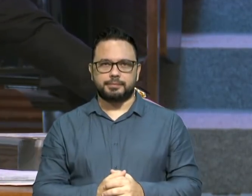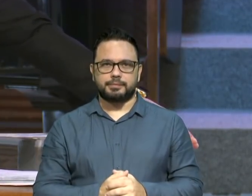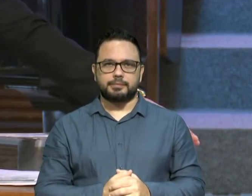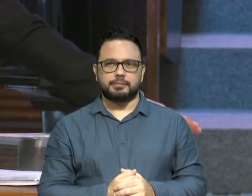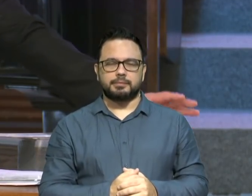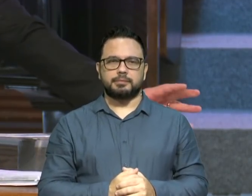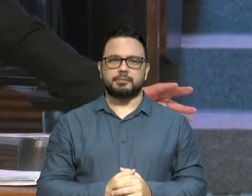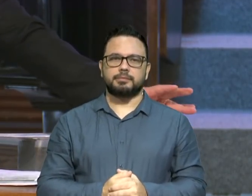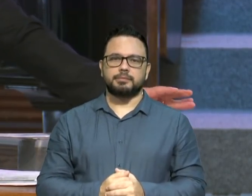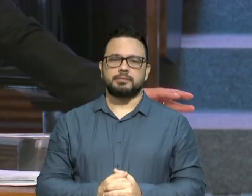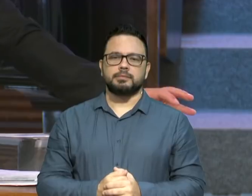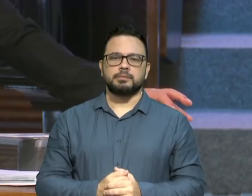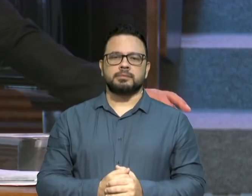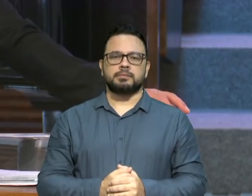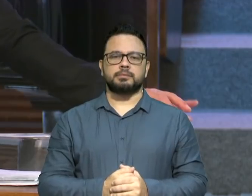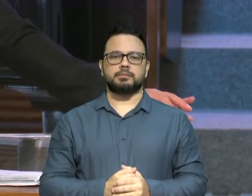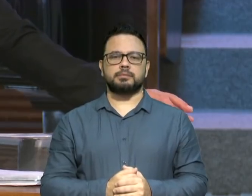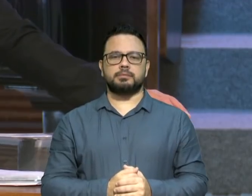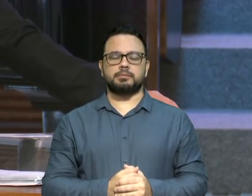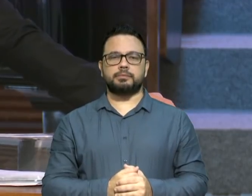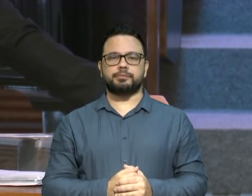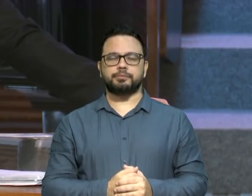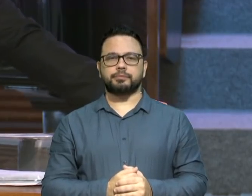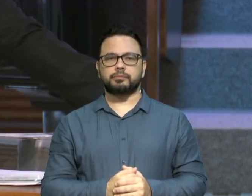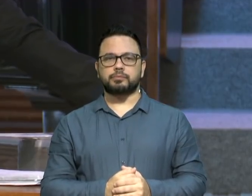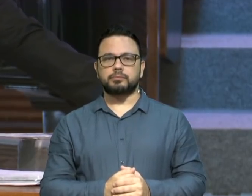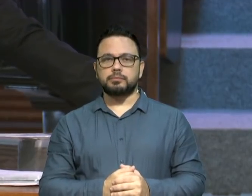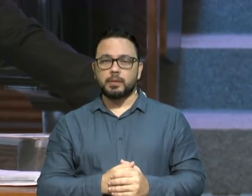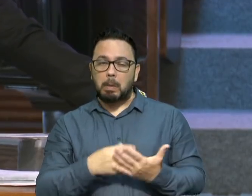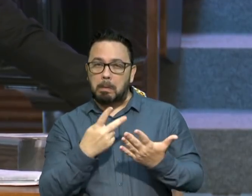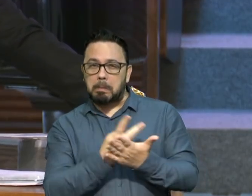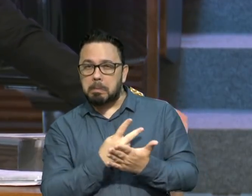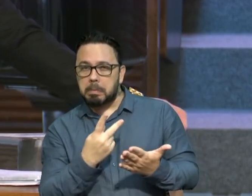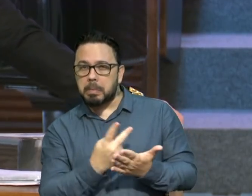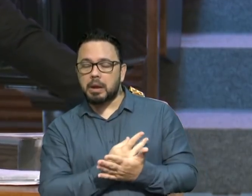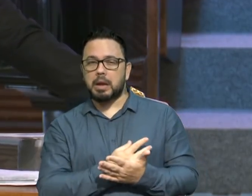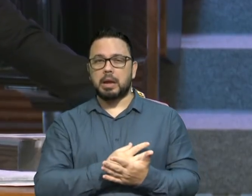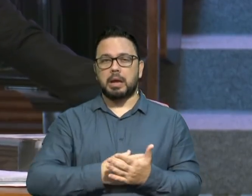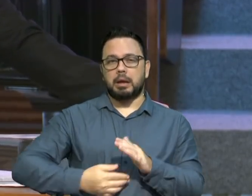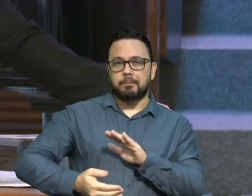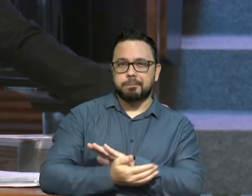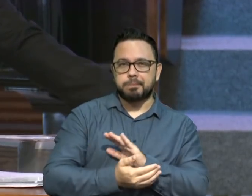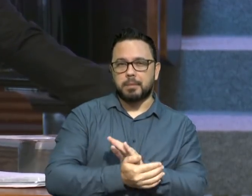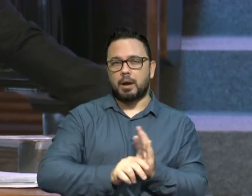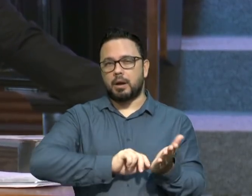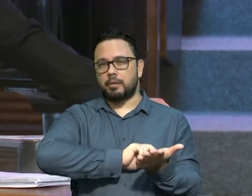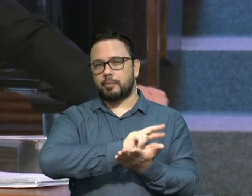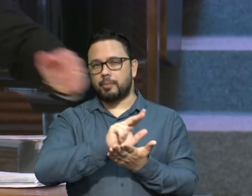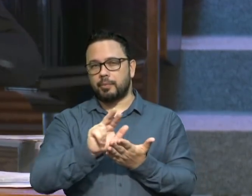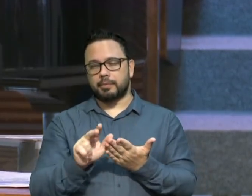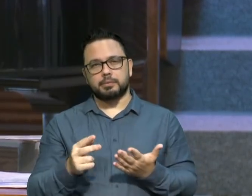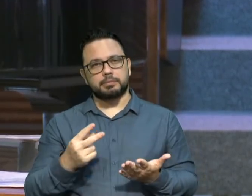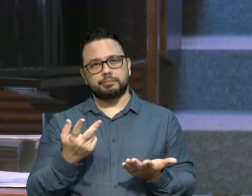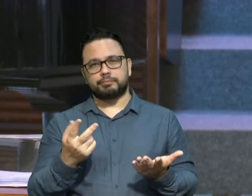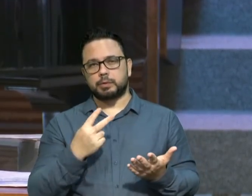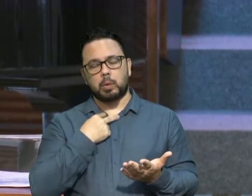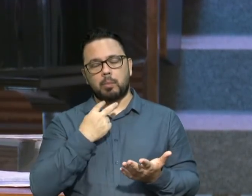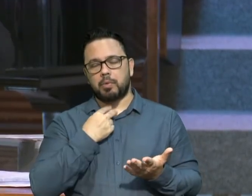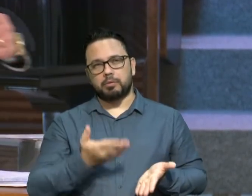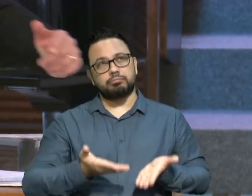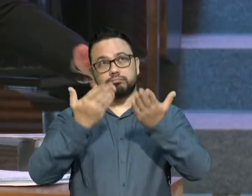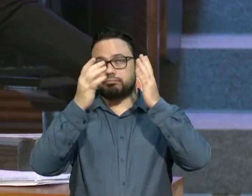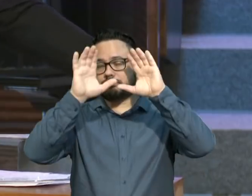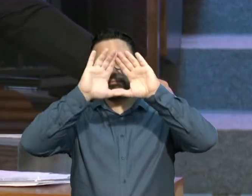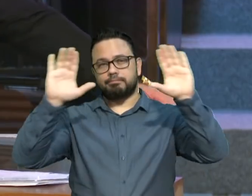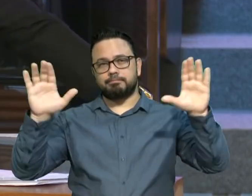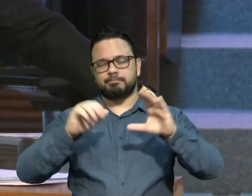é isso eu vou usar isso afirma irmãos que a carne eo sangue não podem herdar o reino de Deus nem a corrupção herdar a incorrupção verso 51 eis que